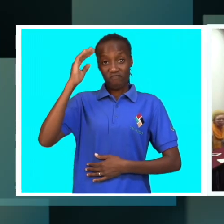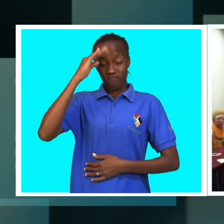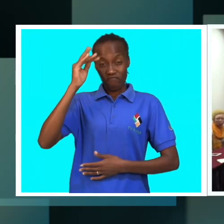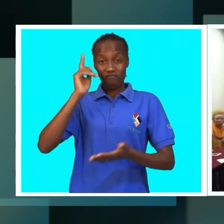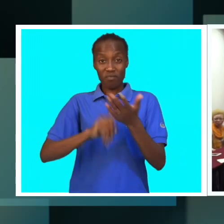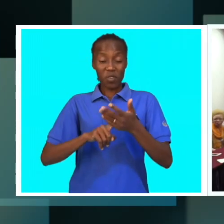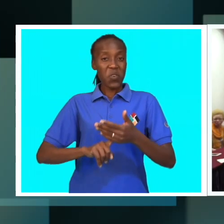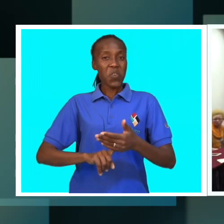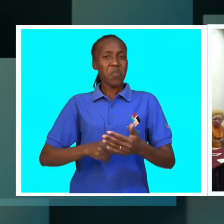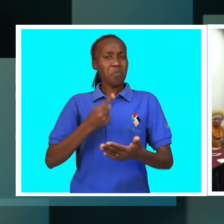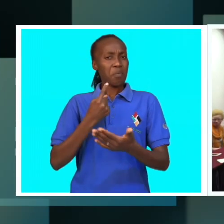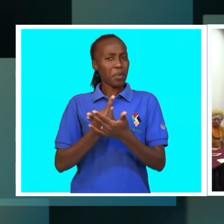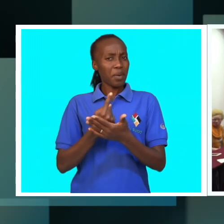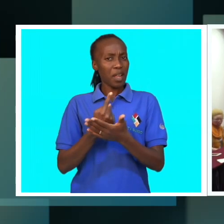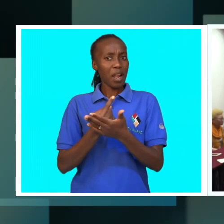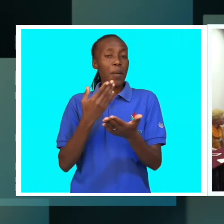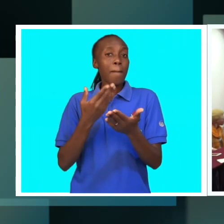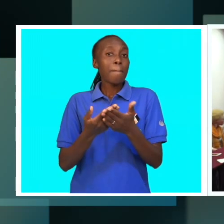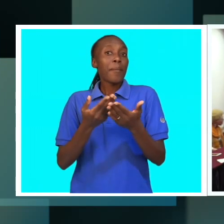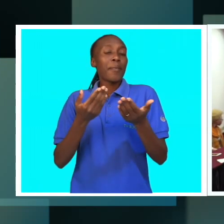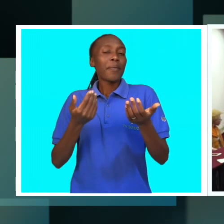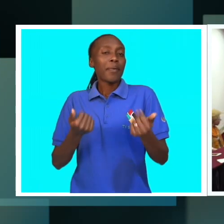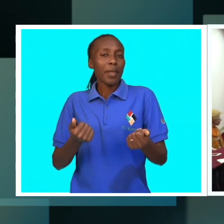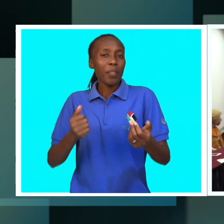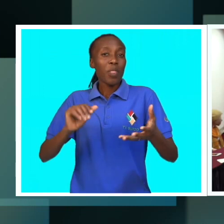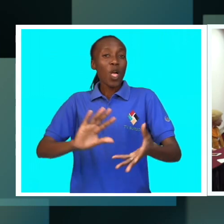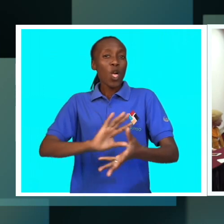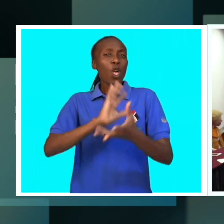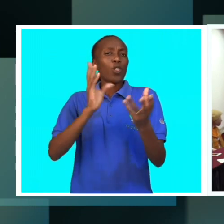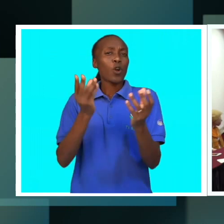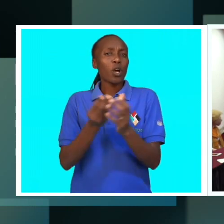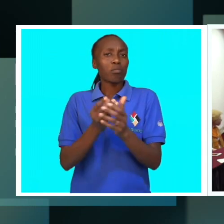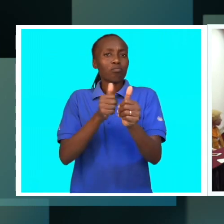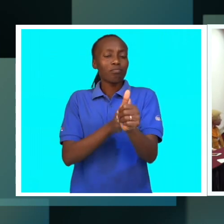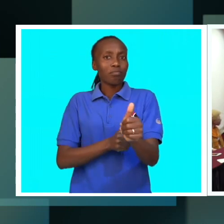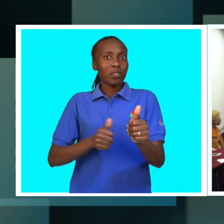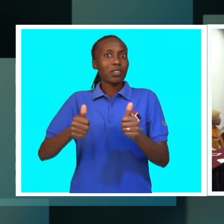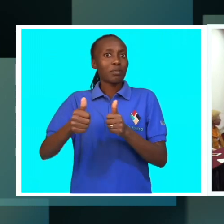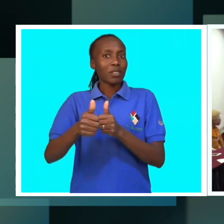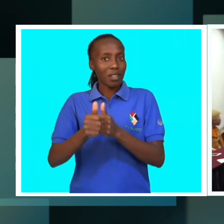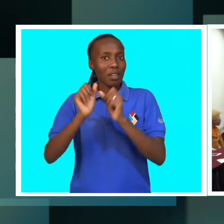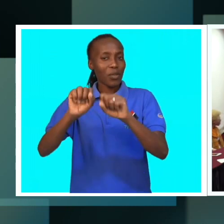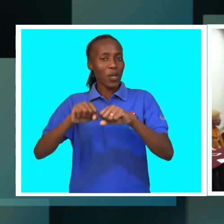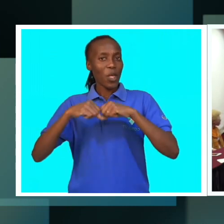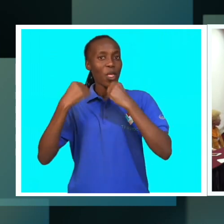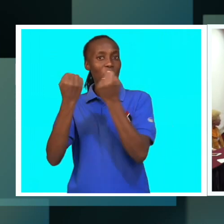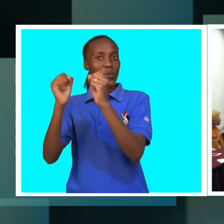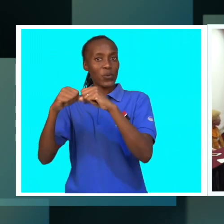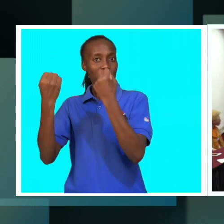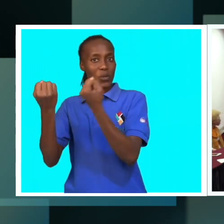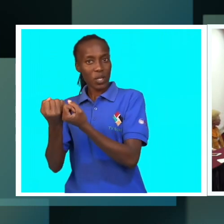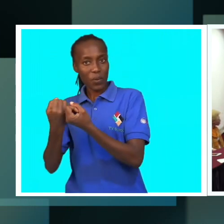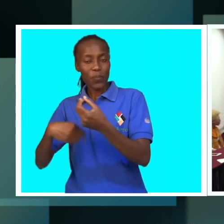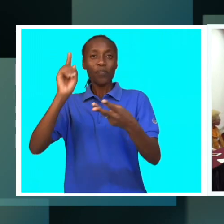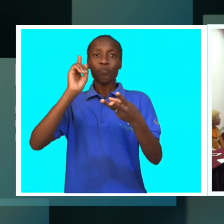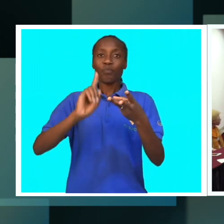interessante porque acho que todos os representantes que estavam aqui de algumas organizações do